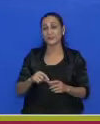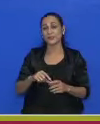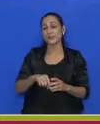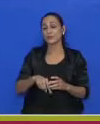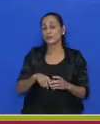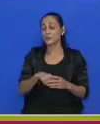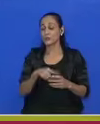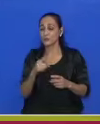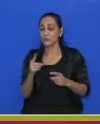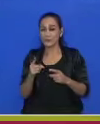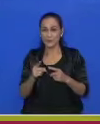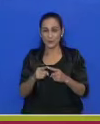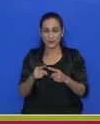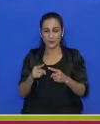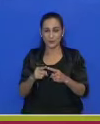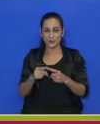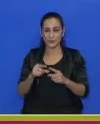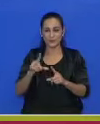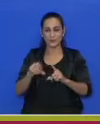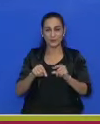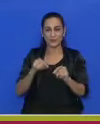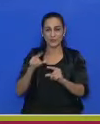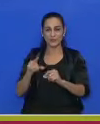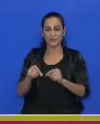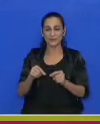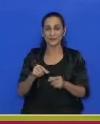do nosso primeiro sorteio.